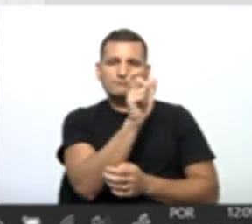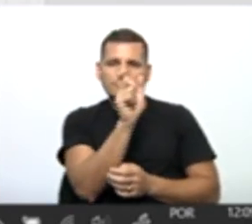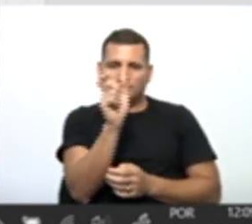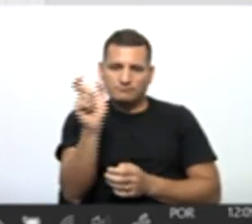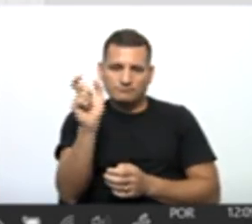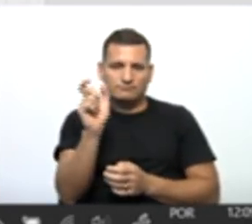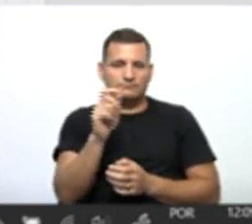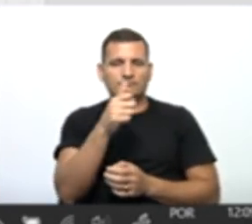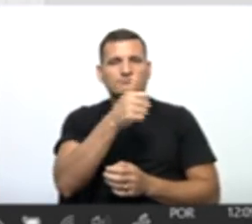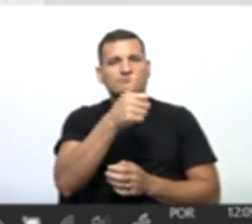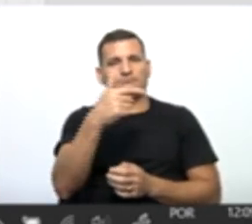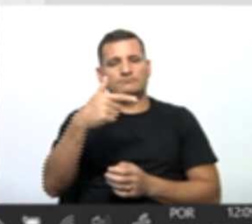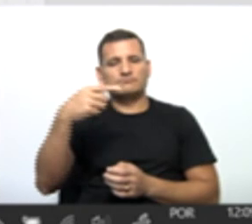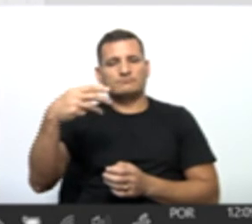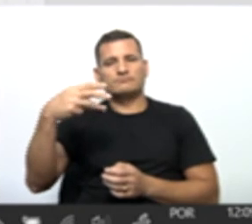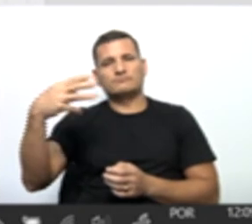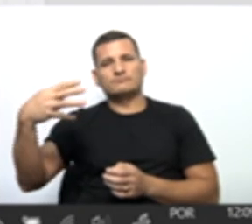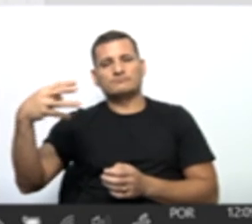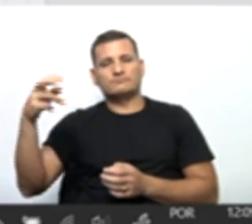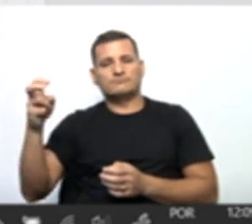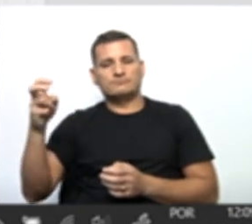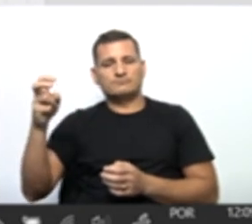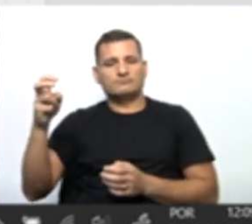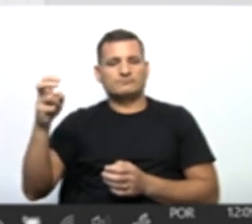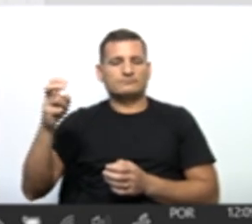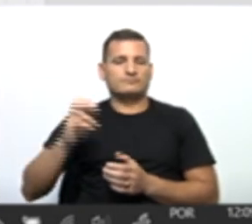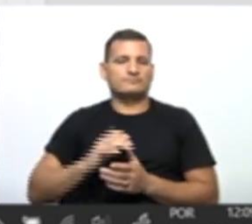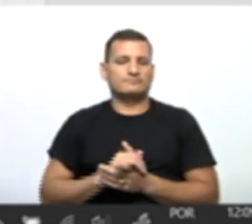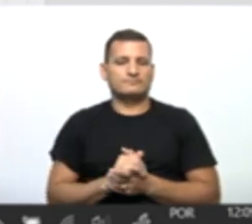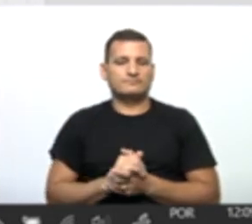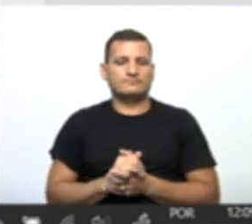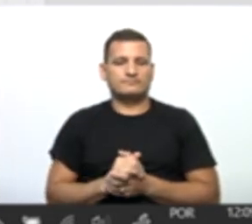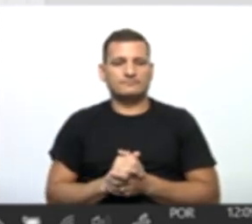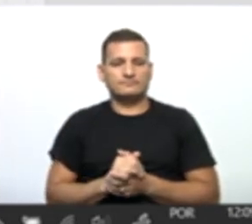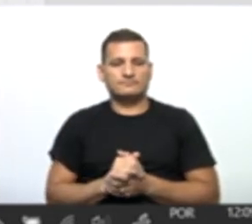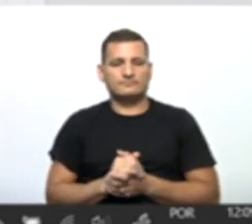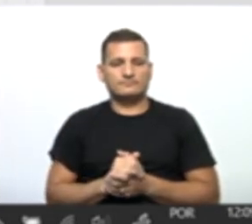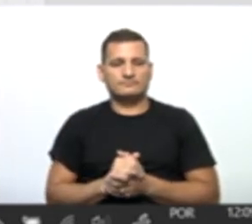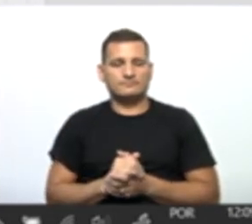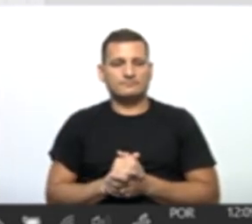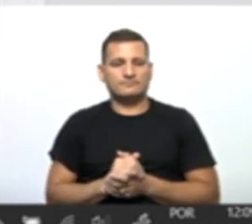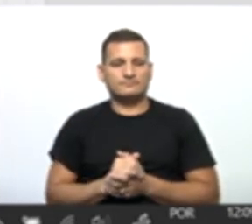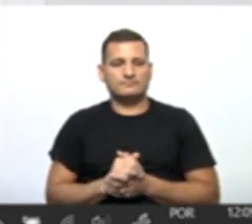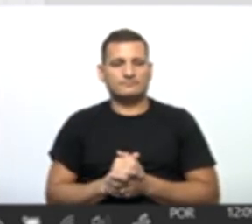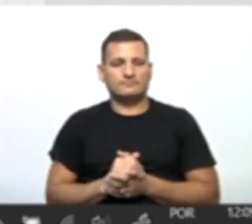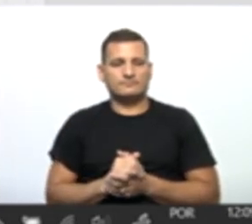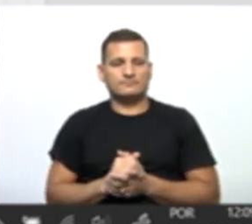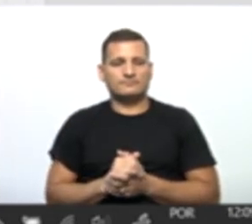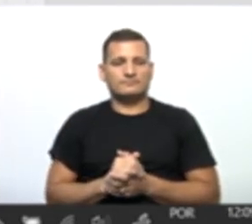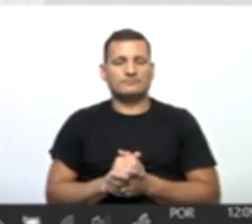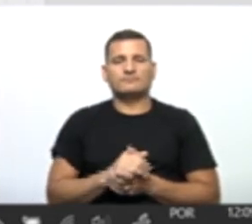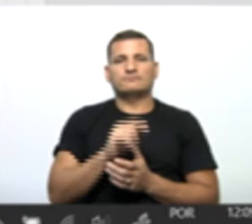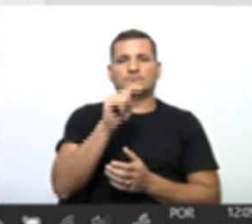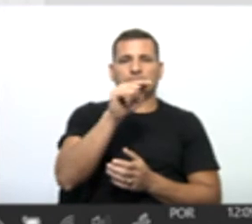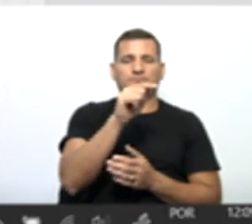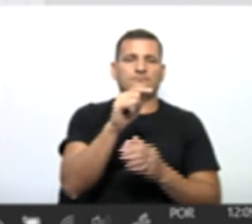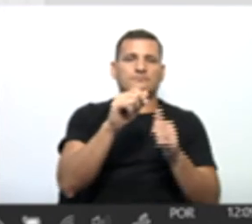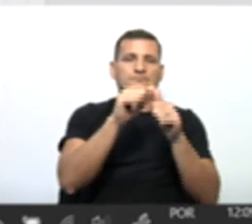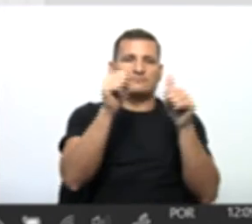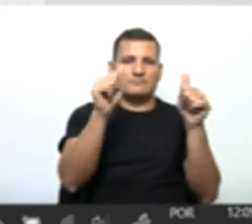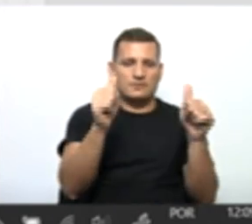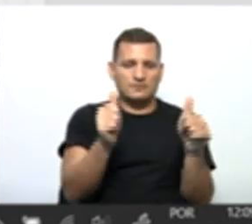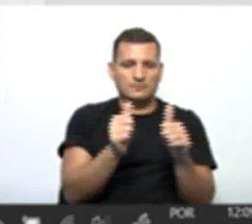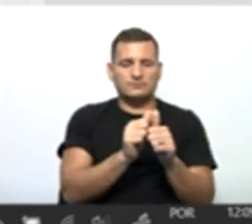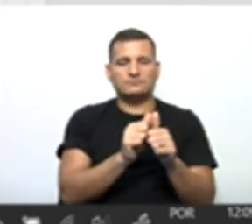dividir 1, 2, 3, 4, 5 menu, muito bacana. Aqui provavelmente seria uma imagem,